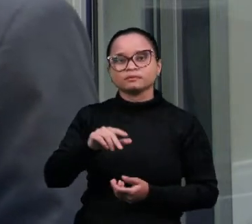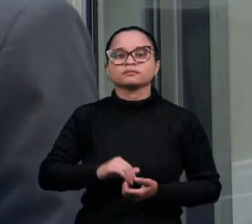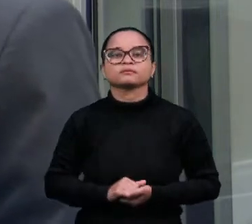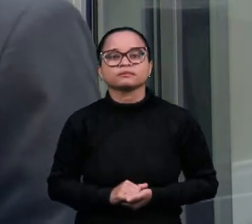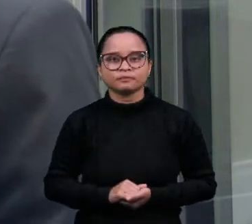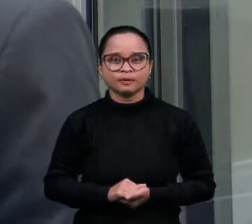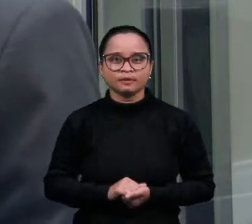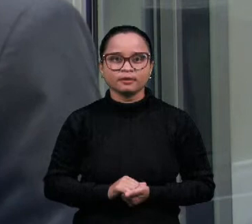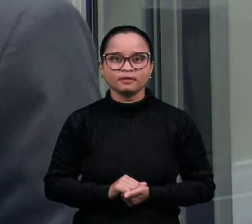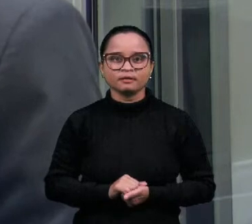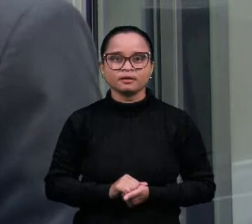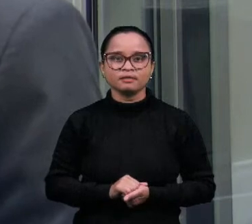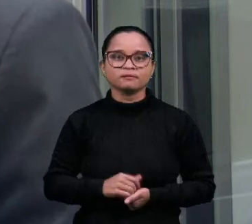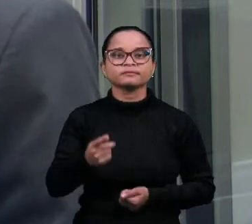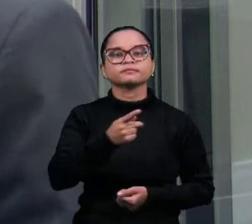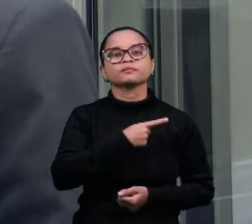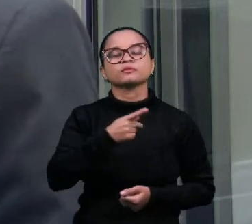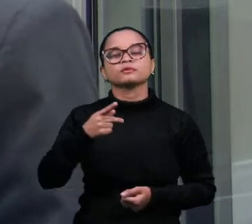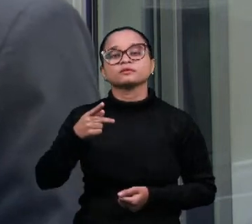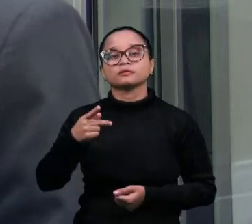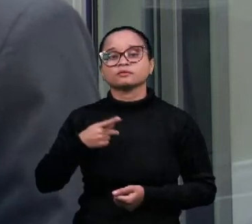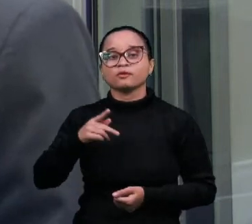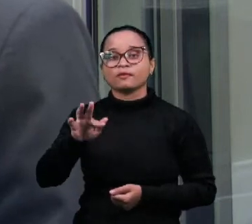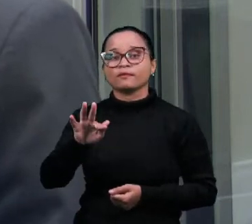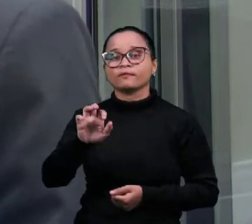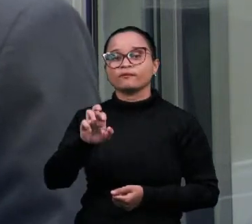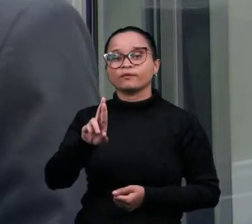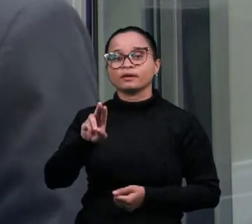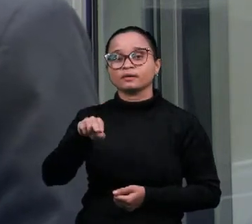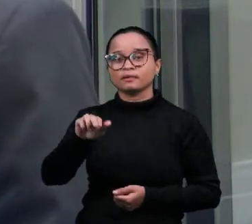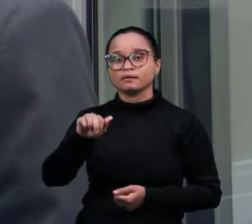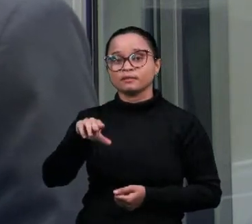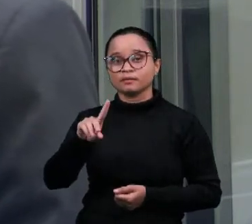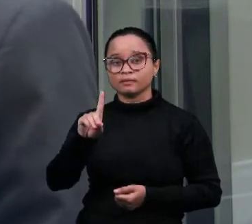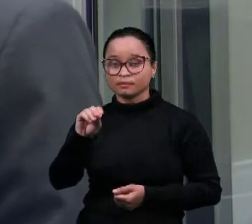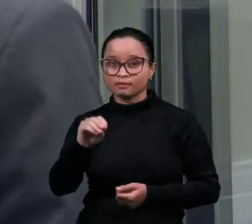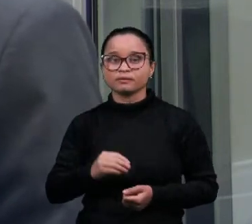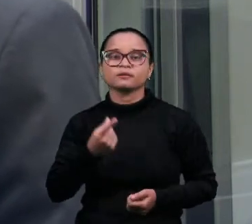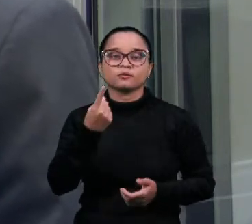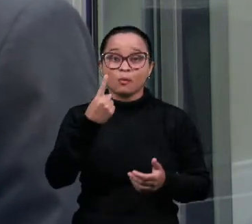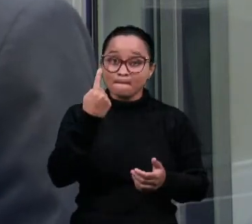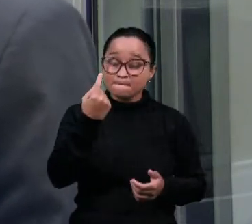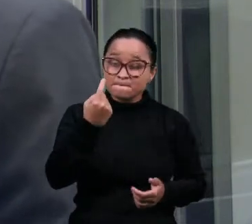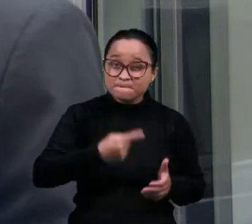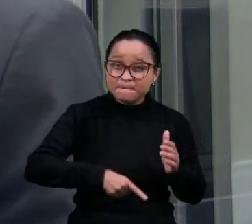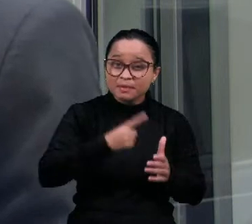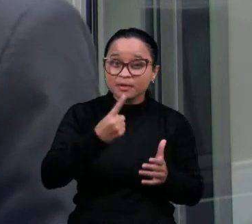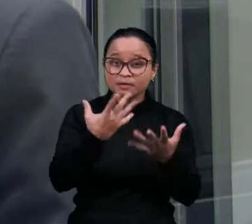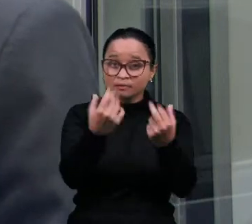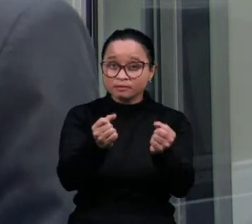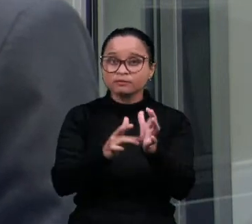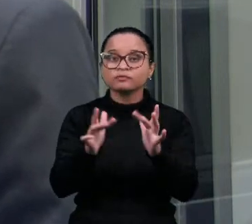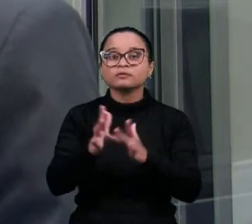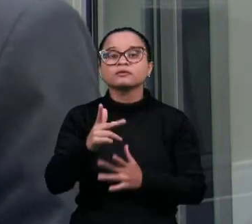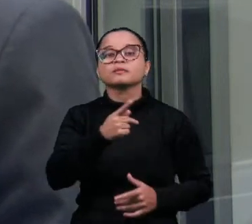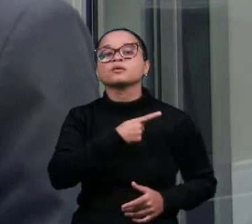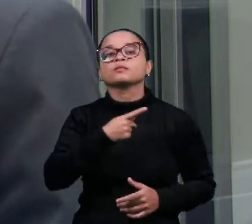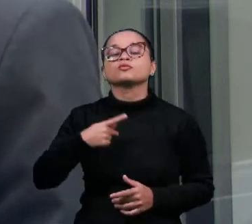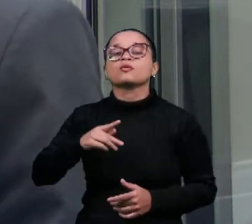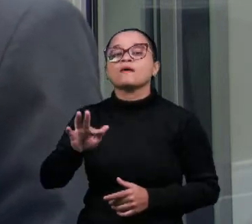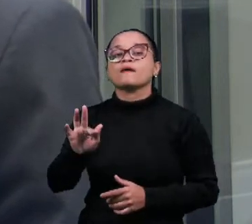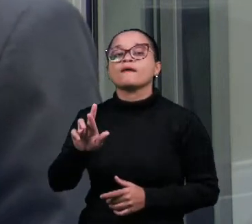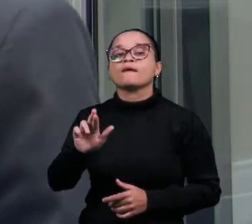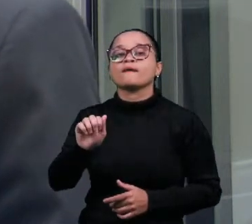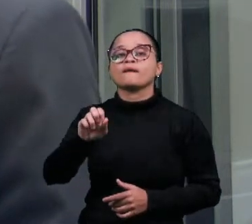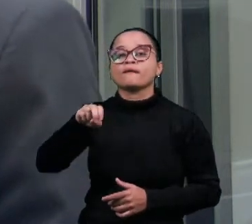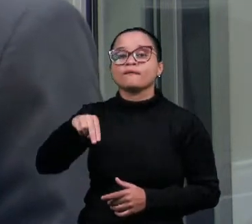né? O pastor Fernando Almeida, que se converteu, foi o primeiro da nossa casa, e o pastor Frank Almeida também,